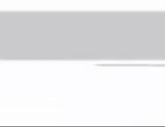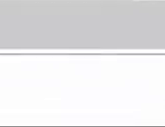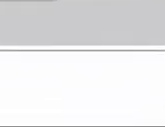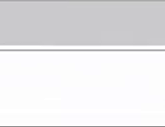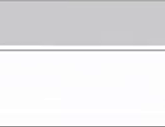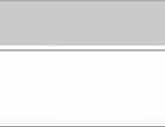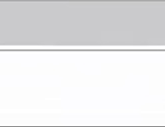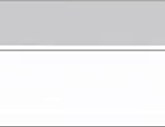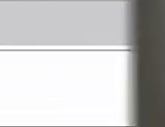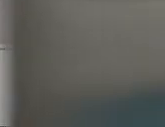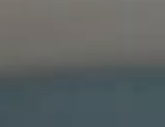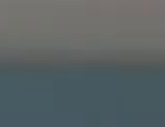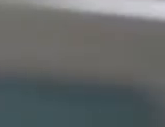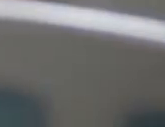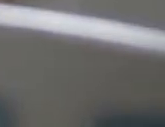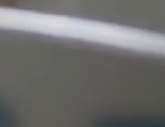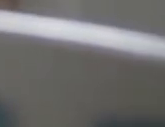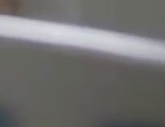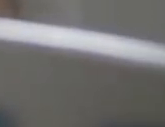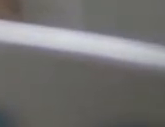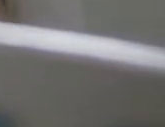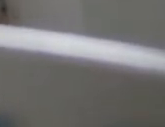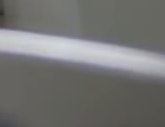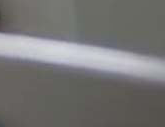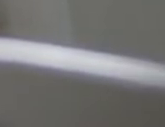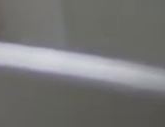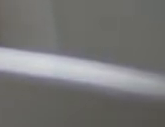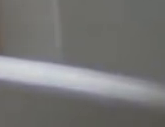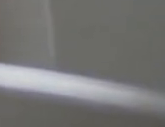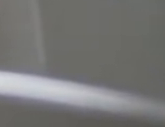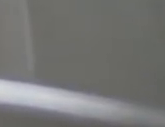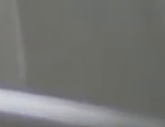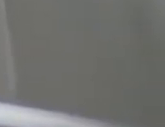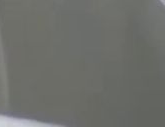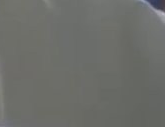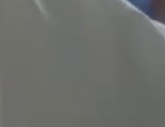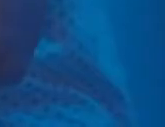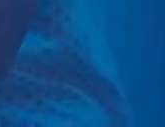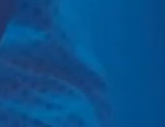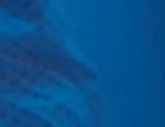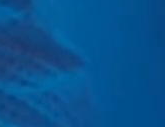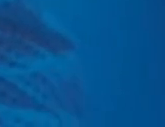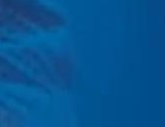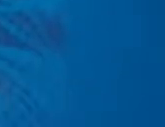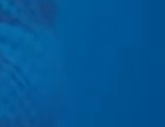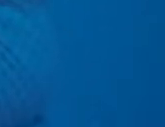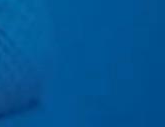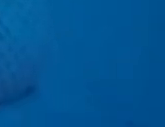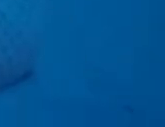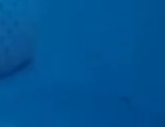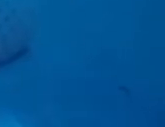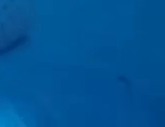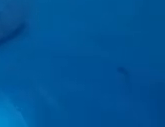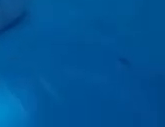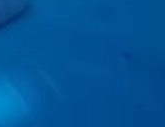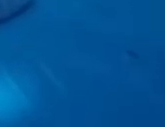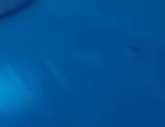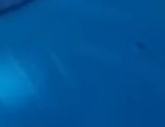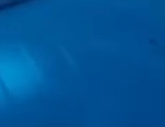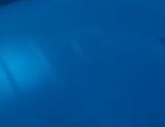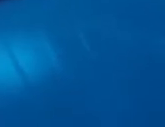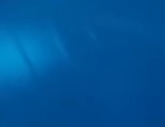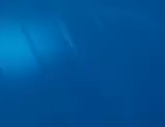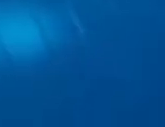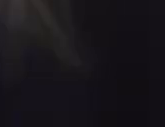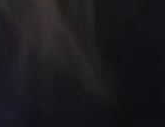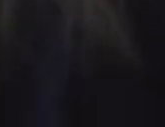A palavra saúde carrega significados, esperanças e gestos. Há quem encontre saúde no equilíbrio entre a